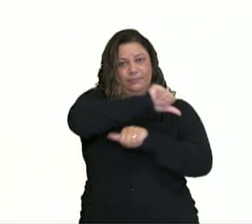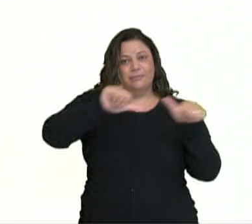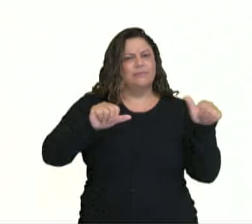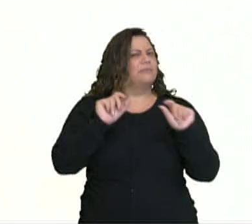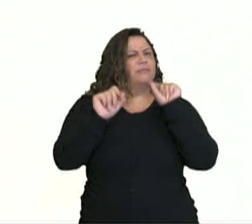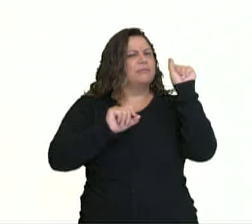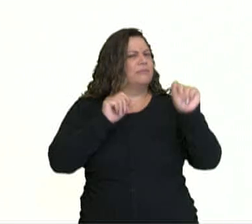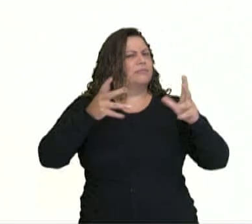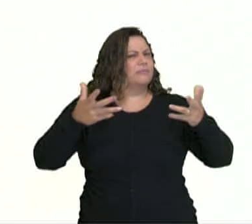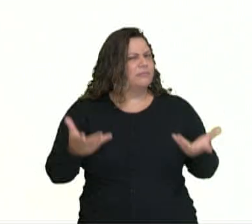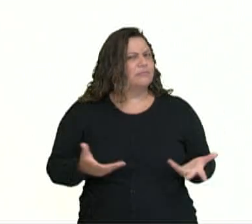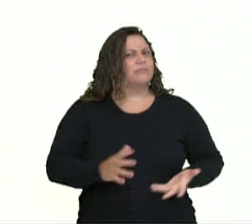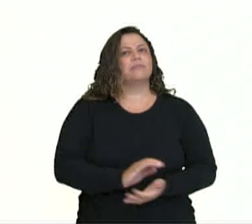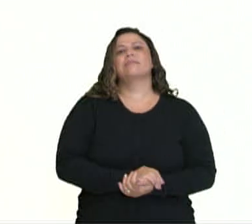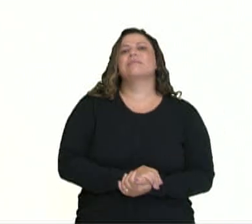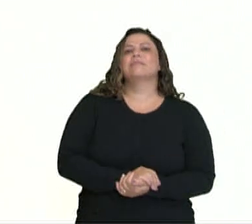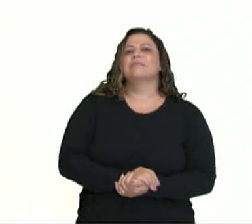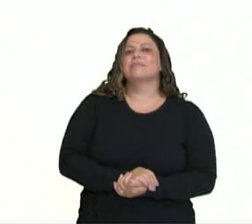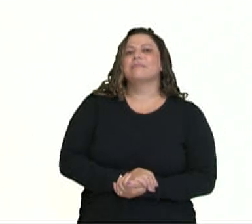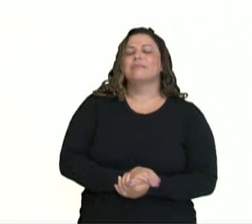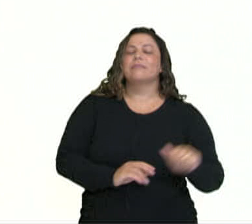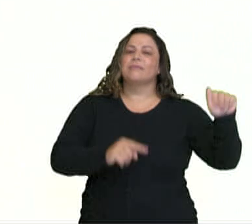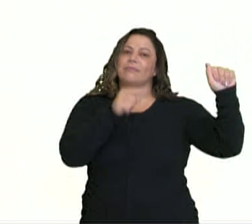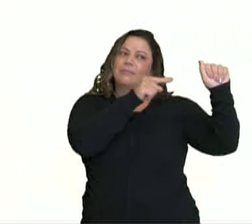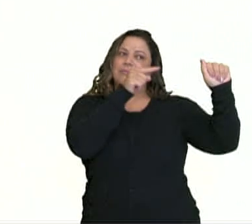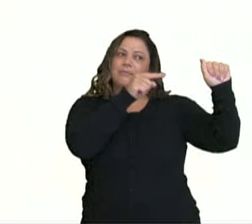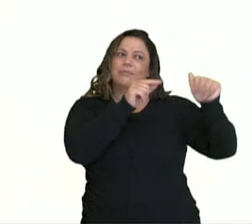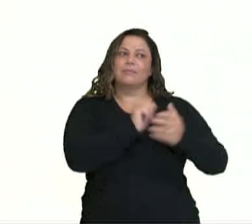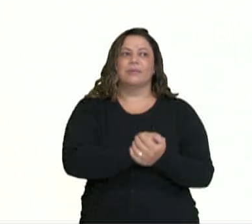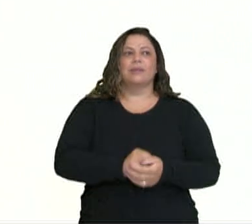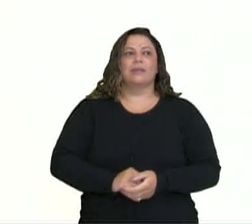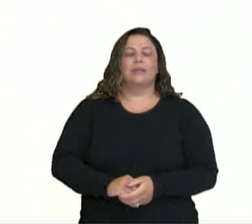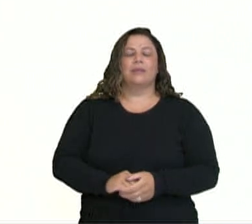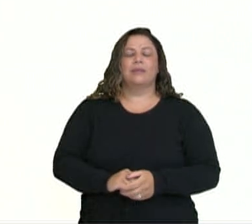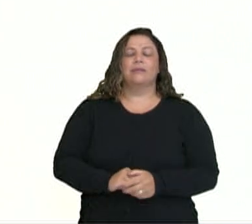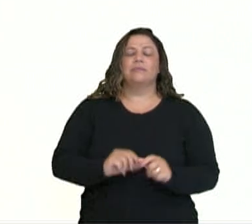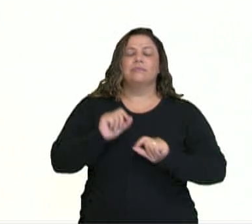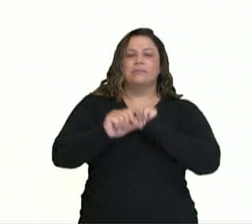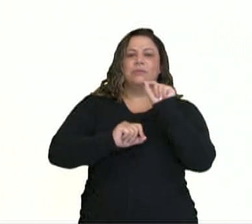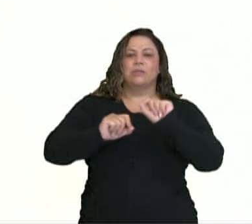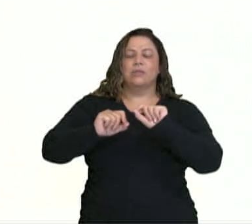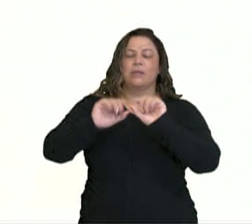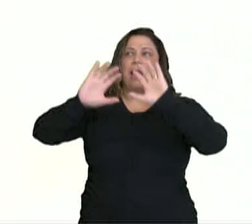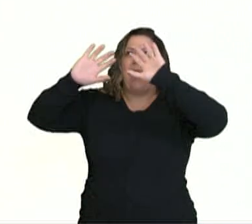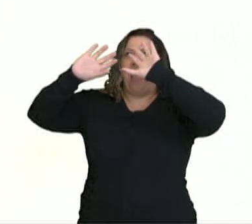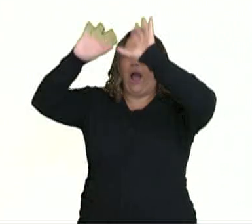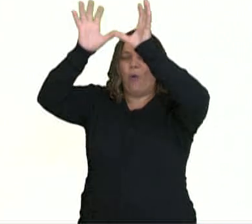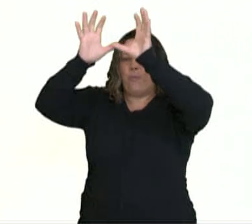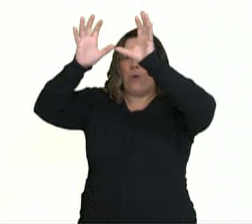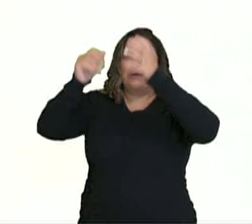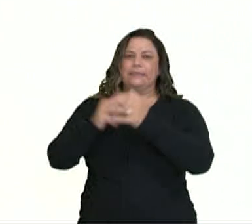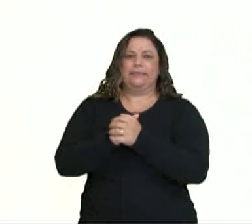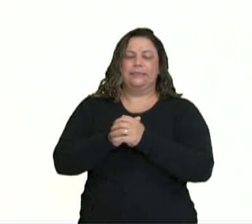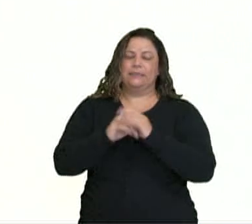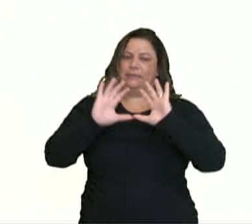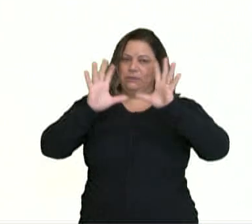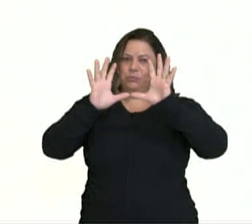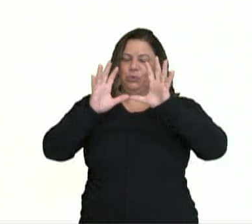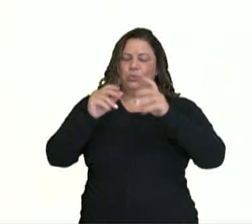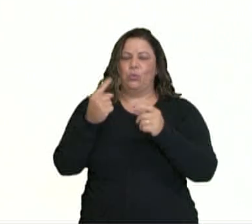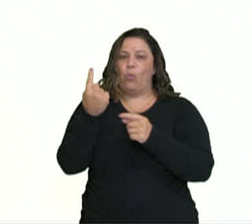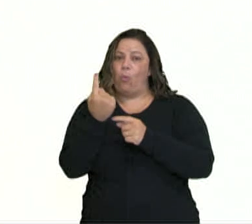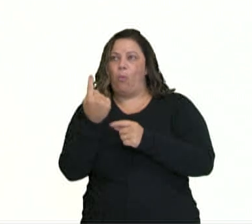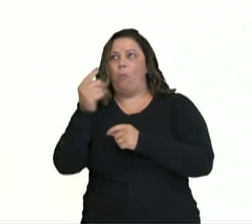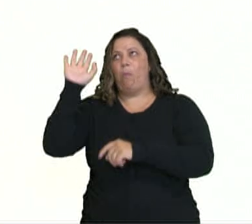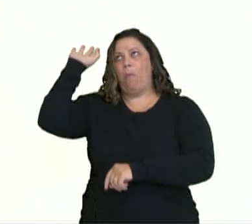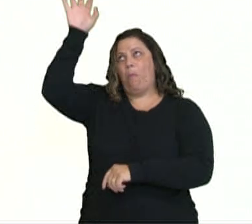são? Alternativa A, arremesso lateral com 1 ou 2 mãos e não